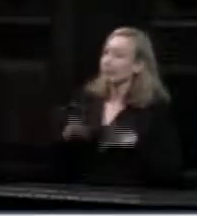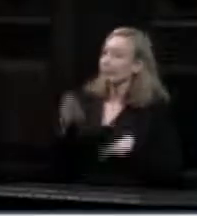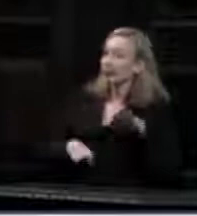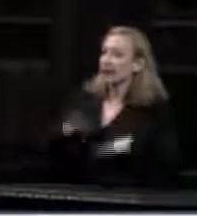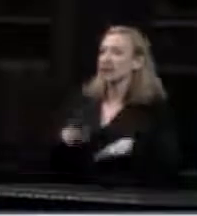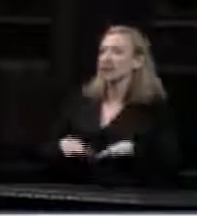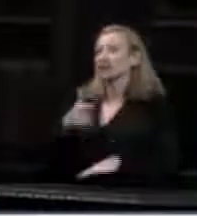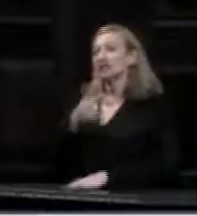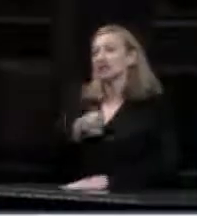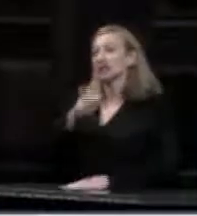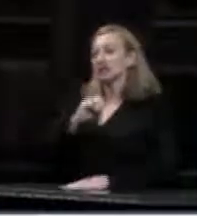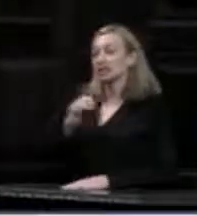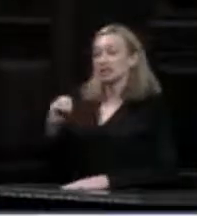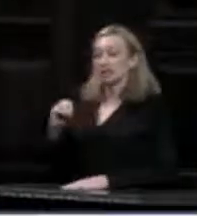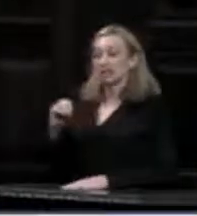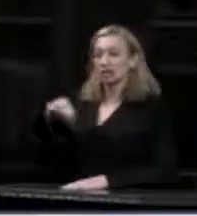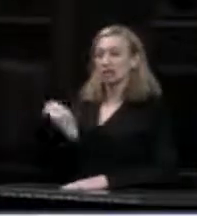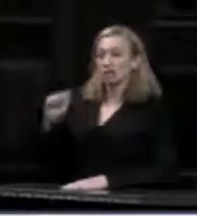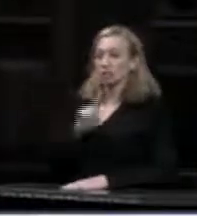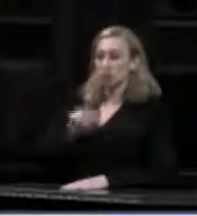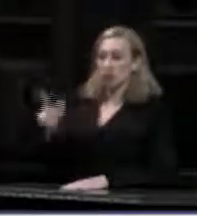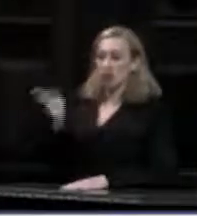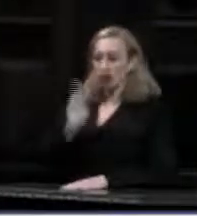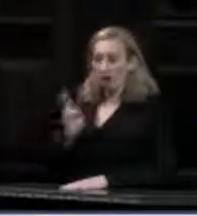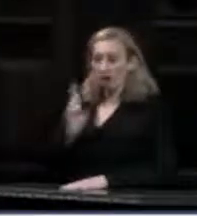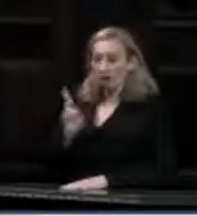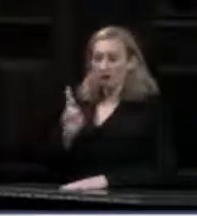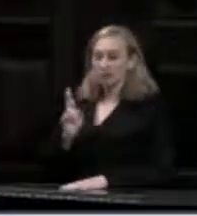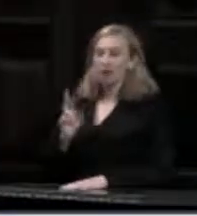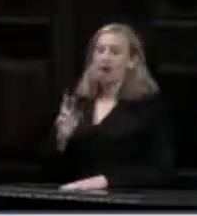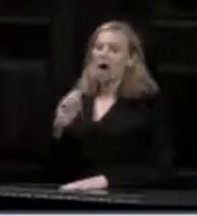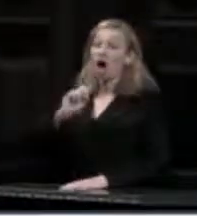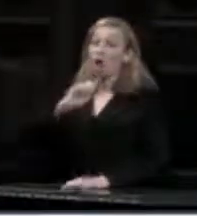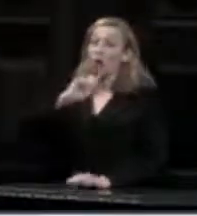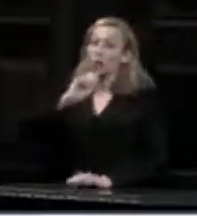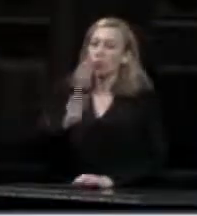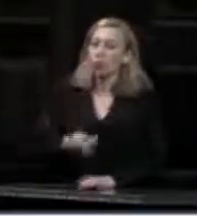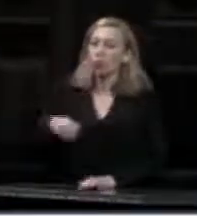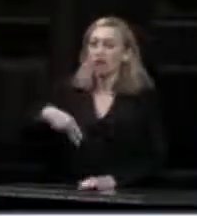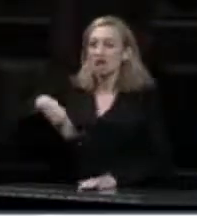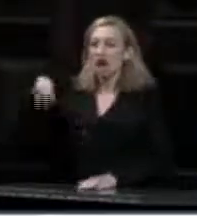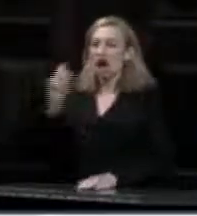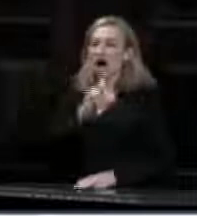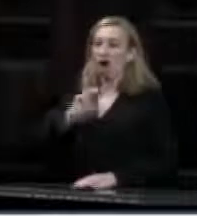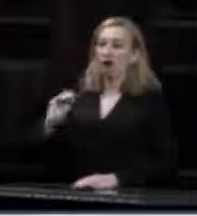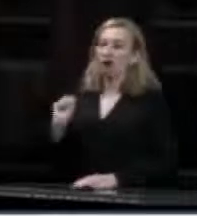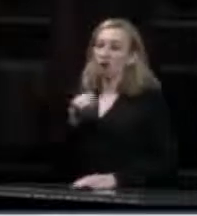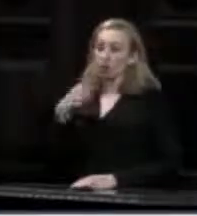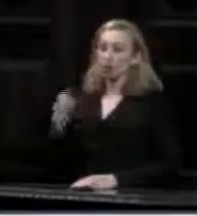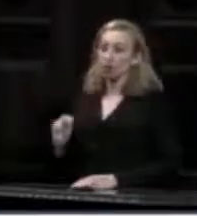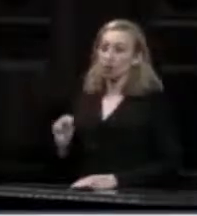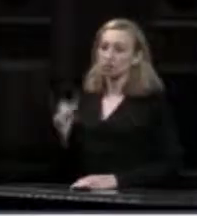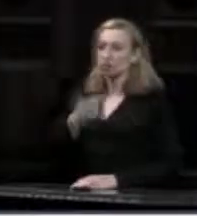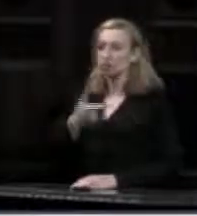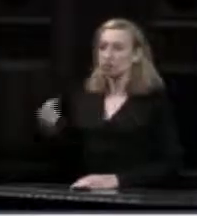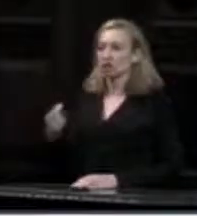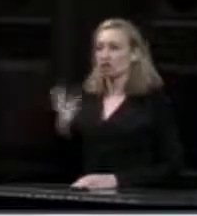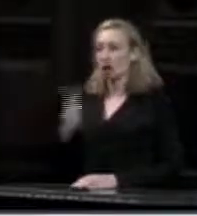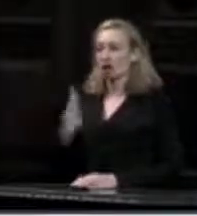700 mil reais a um milhão e duzentos mil reais